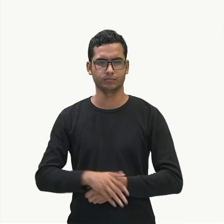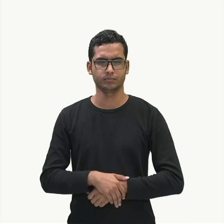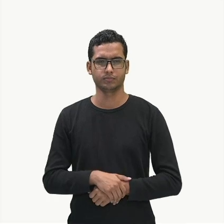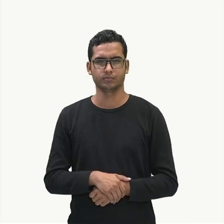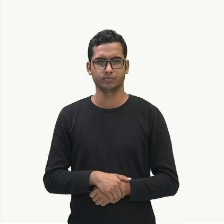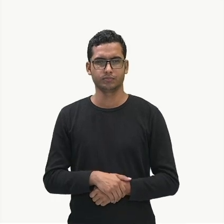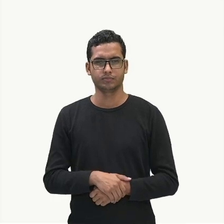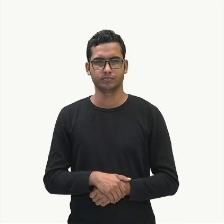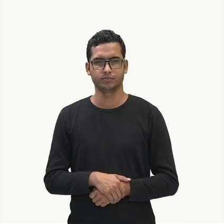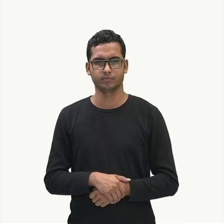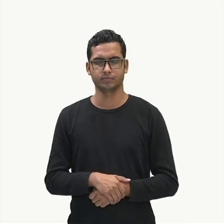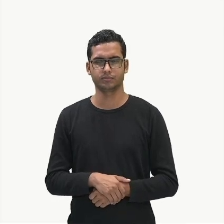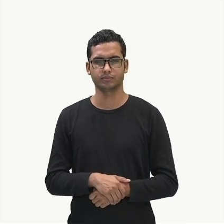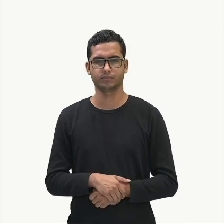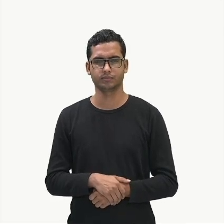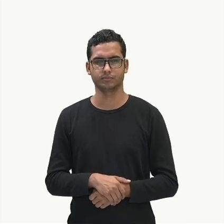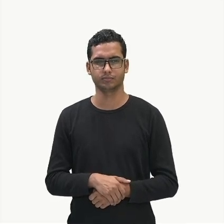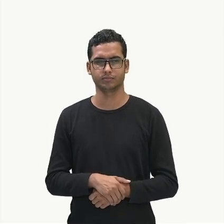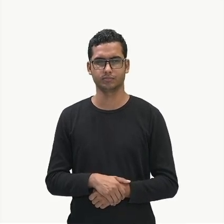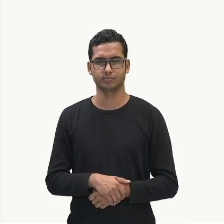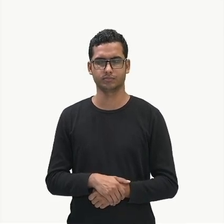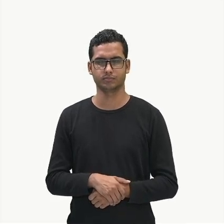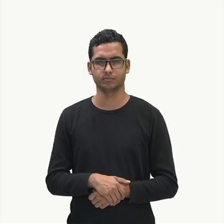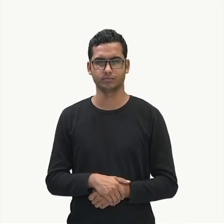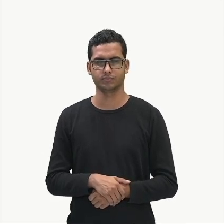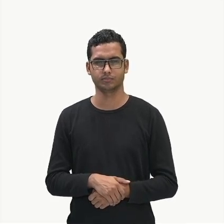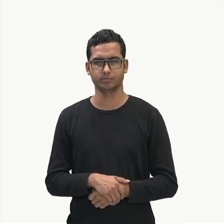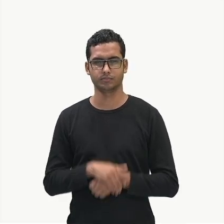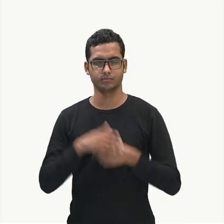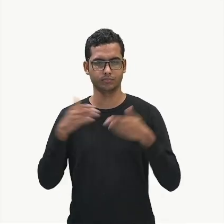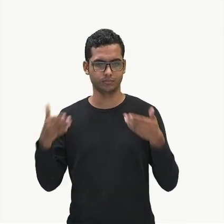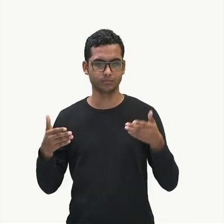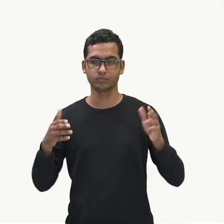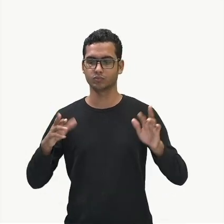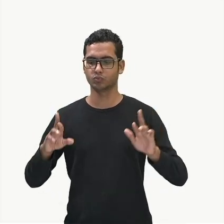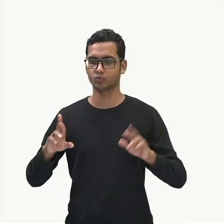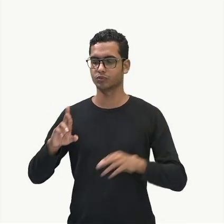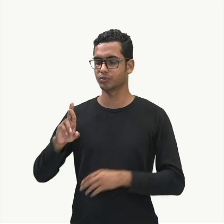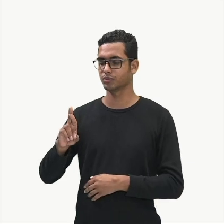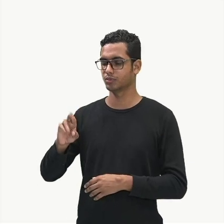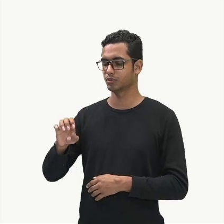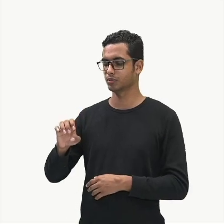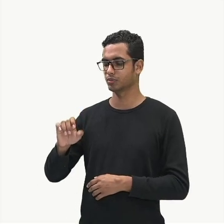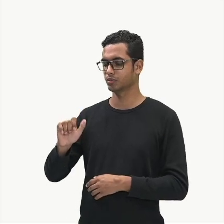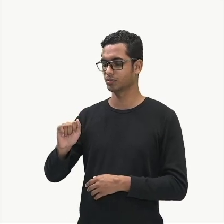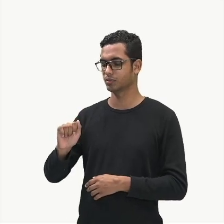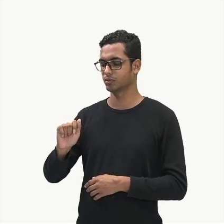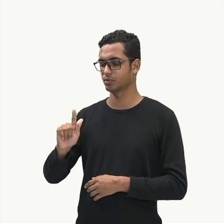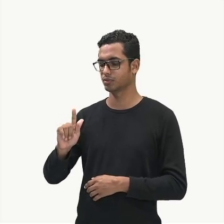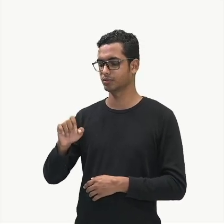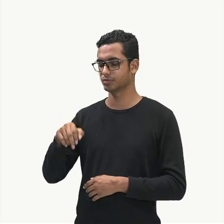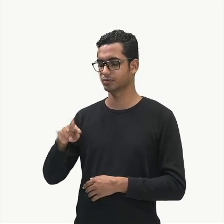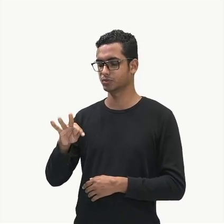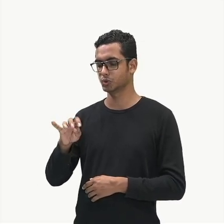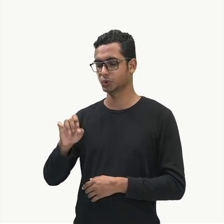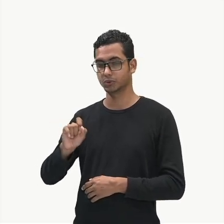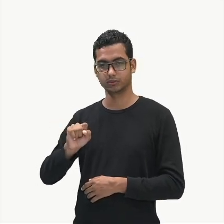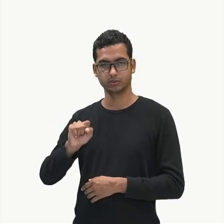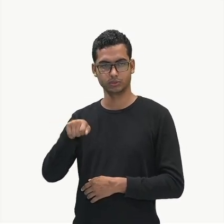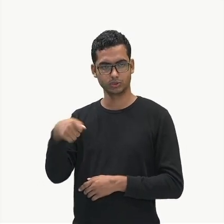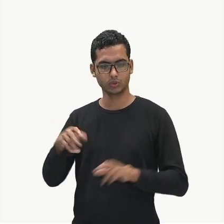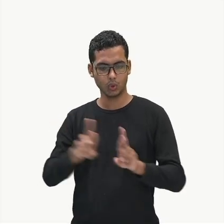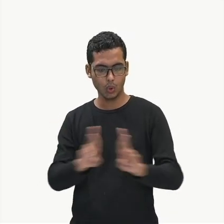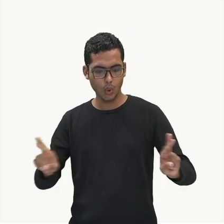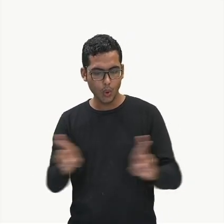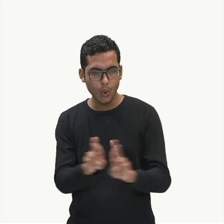na quebra das ligações dos reagentes. E aí vai formar o quê? Novas